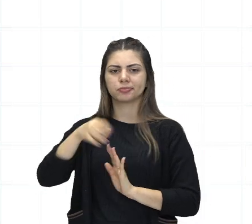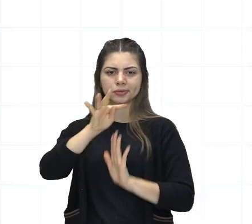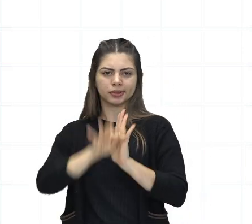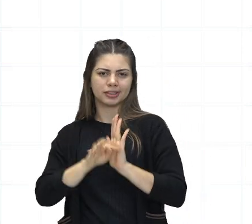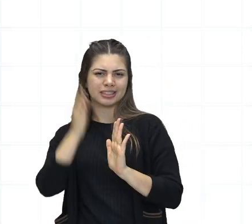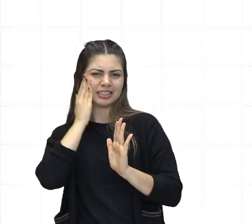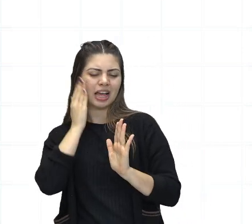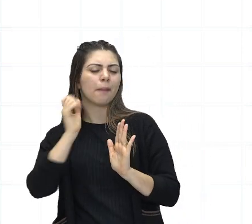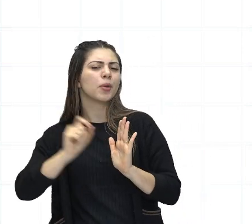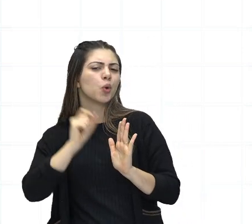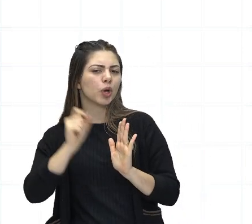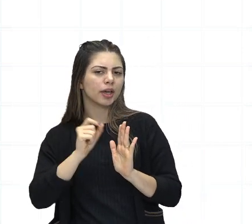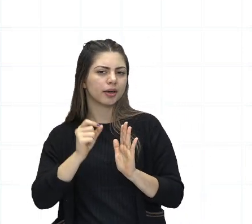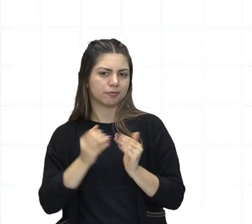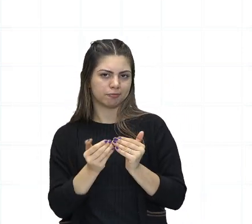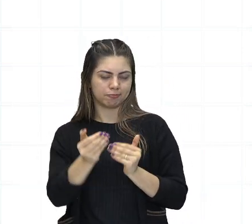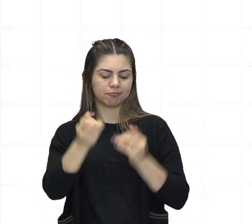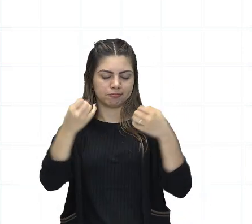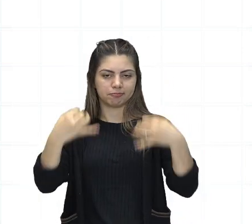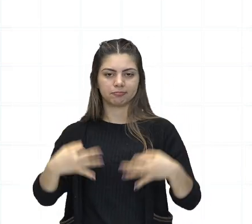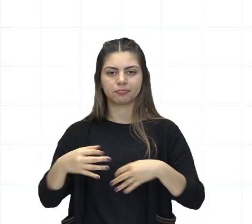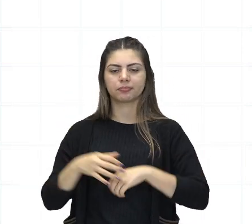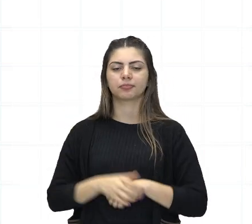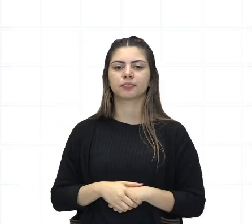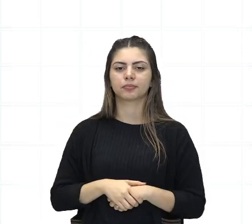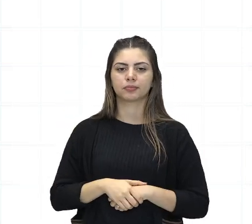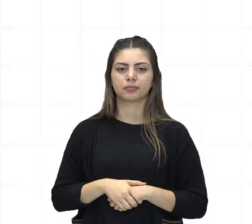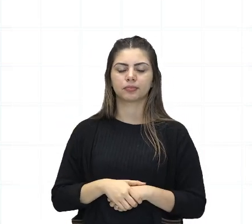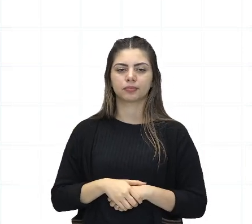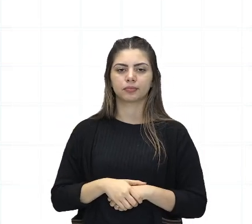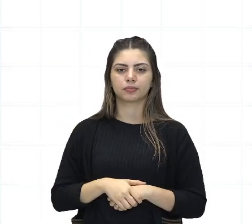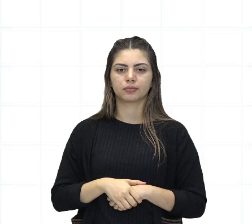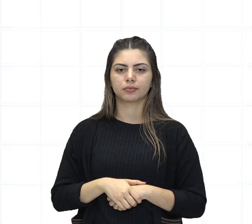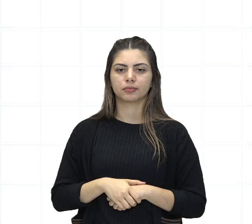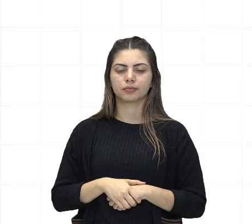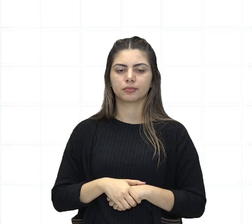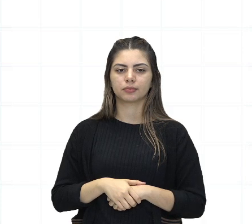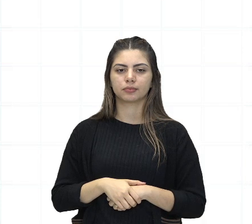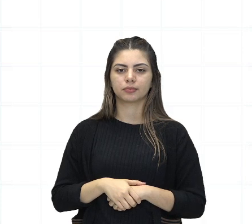nossa definição de texto. Bem,